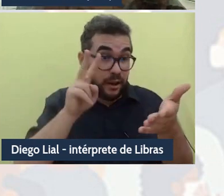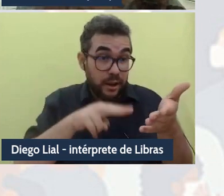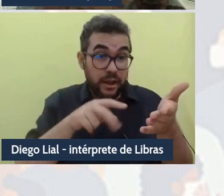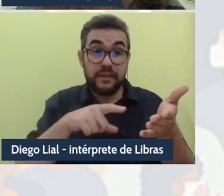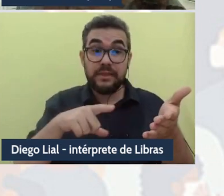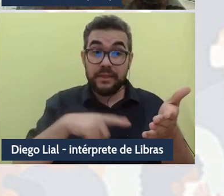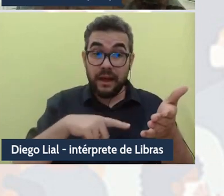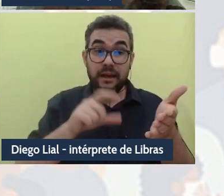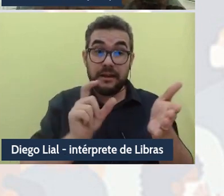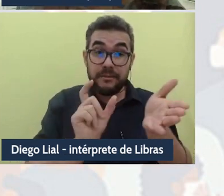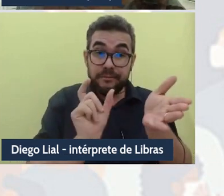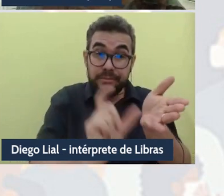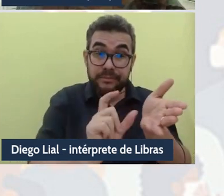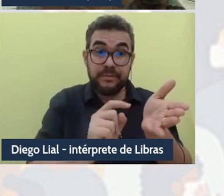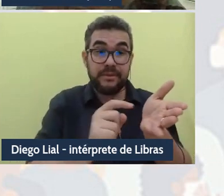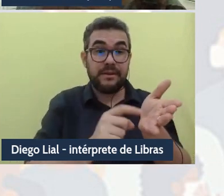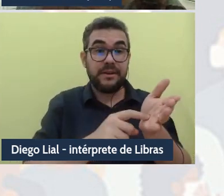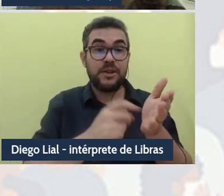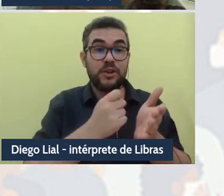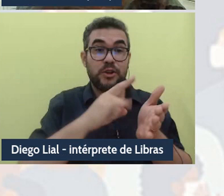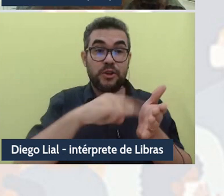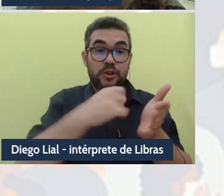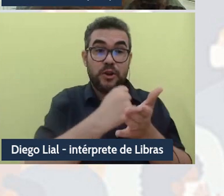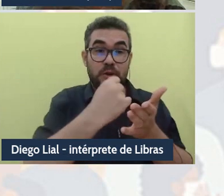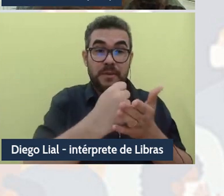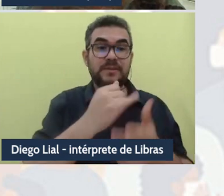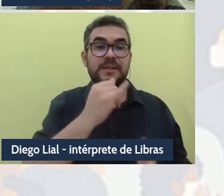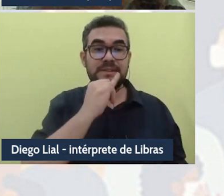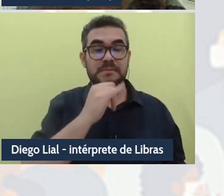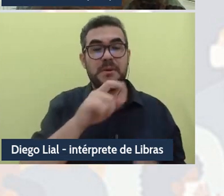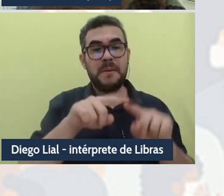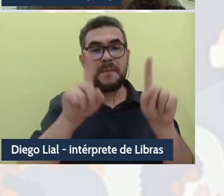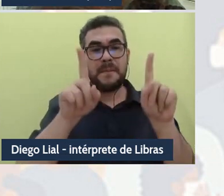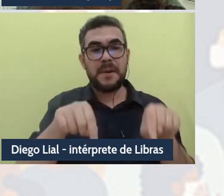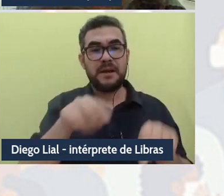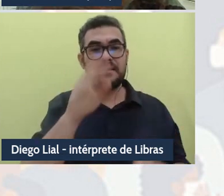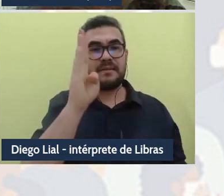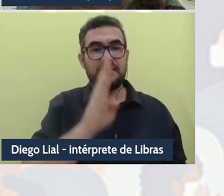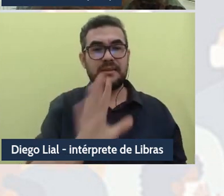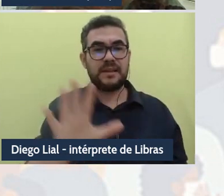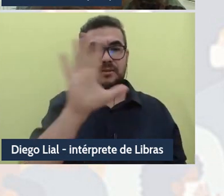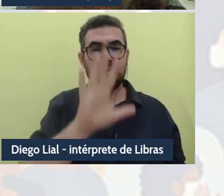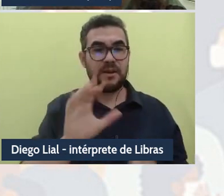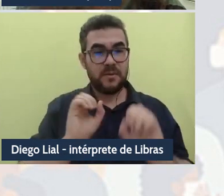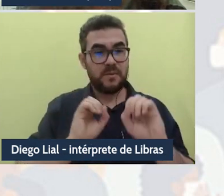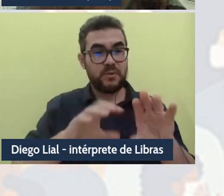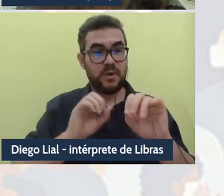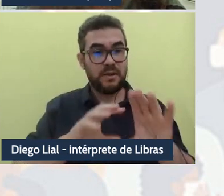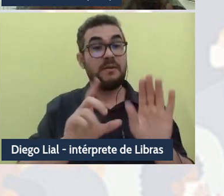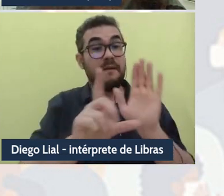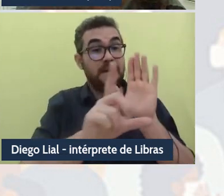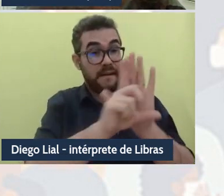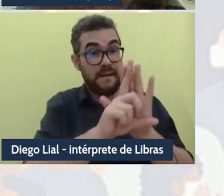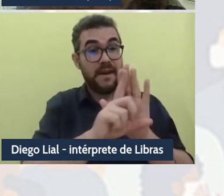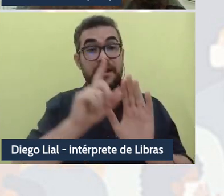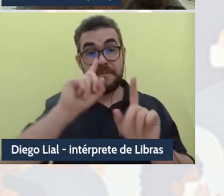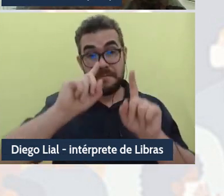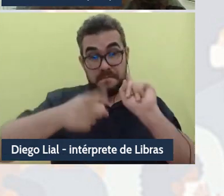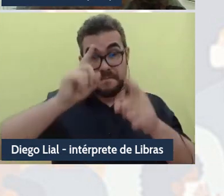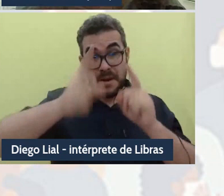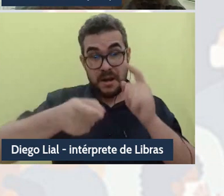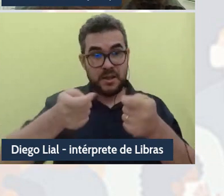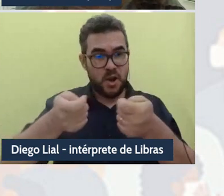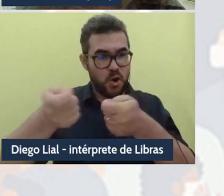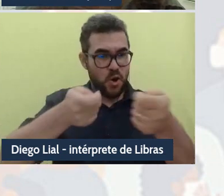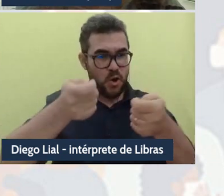Estão lá, por exemplo, no Plano Nacional de Educação, que é uma lei que regula a educação de 2014 até 2024, né? Então, isso daí não é